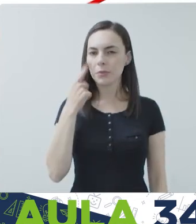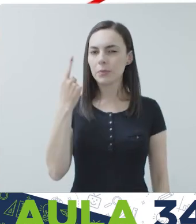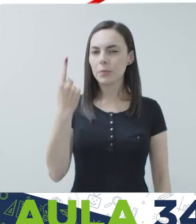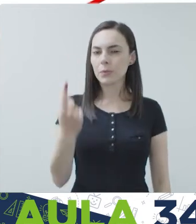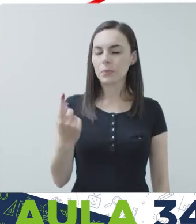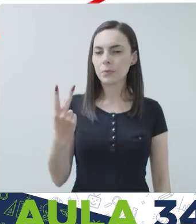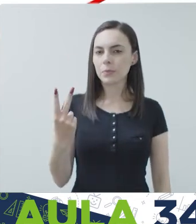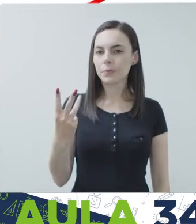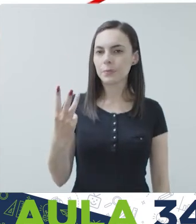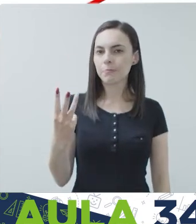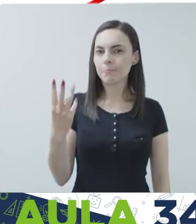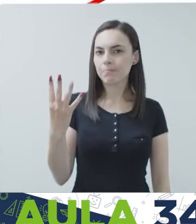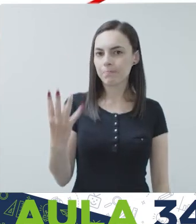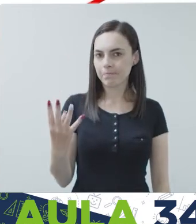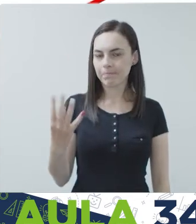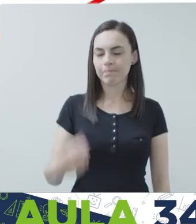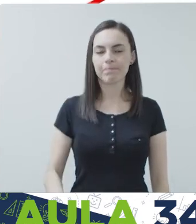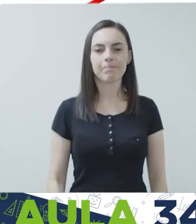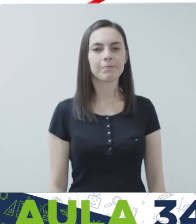2, 3, 4.